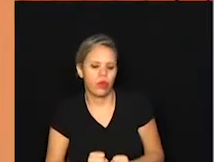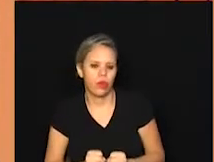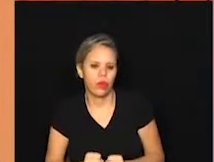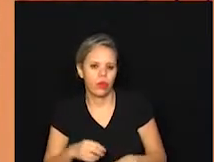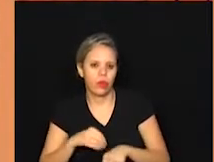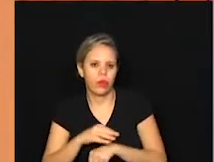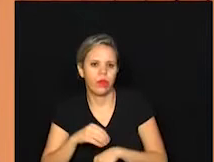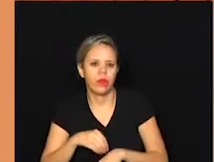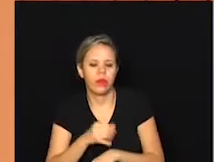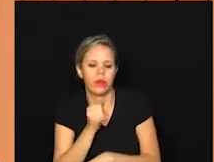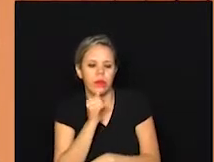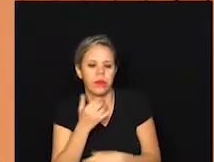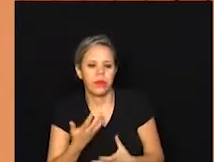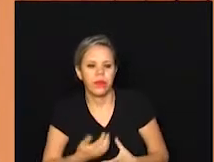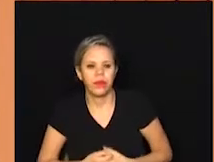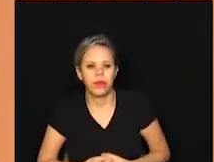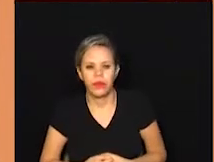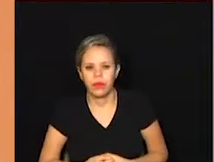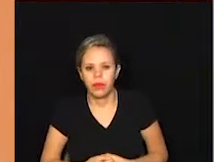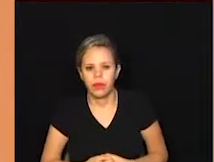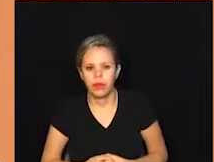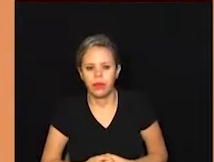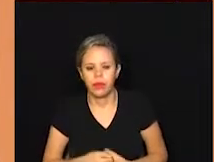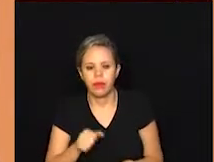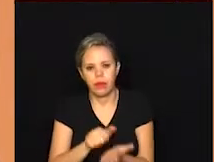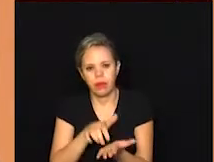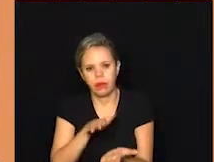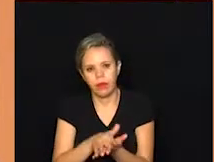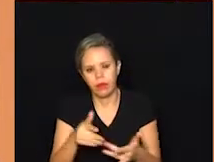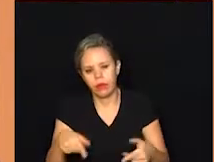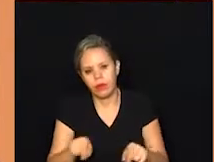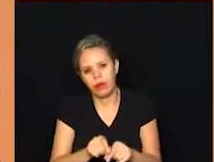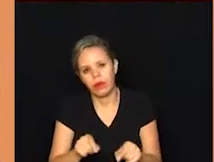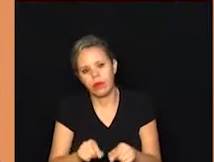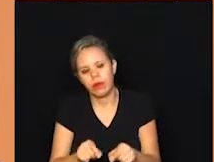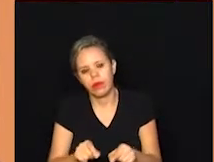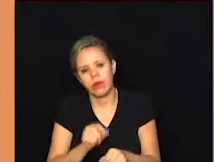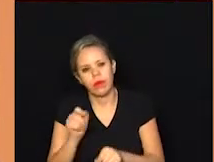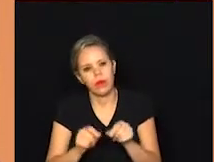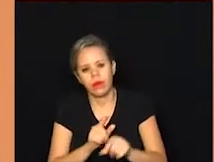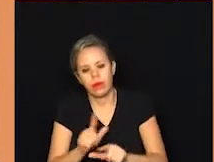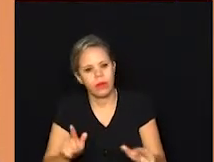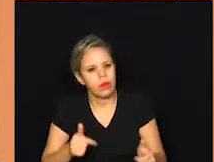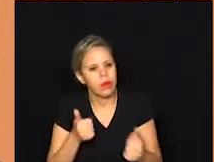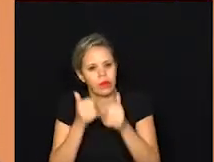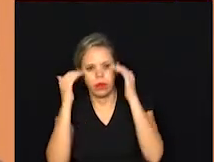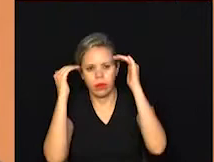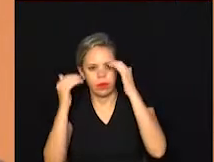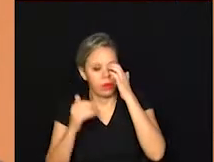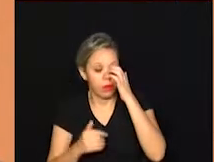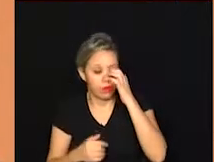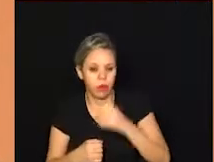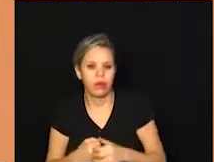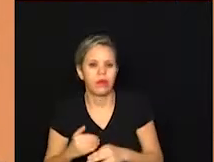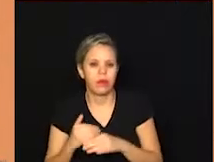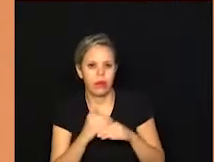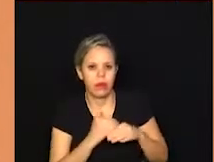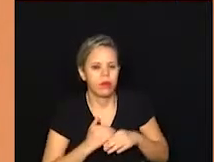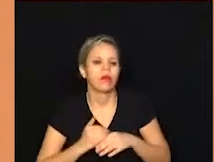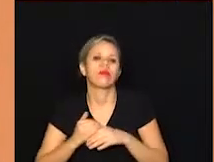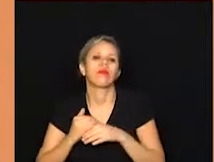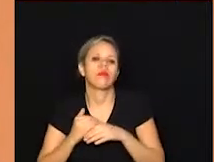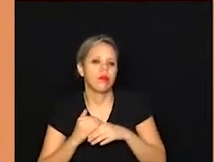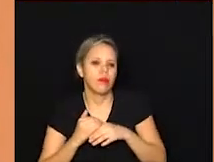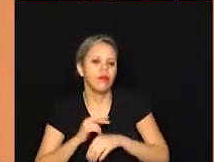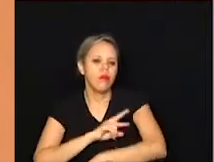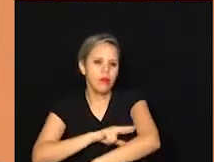trazer, inclusive, multas que são aplicadas para quem não está cumprindo igualdade racial, né? Para os crimes